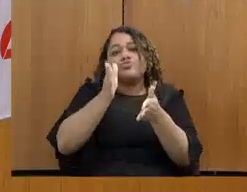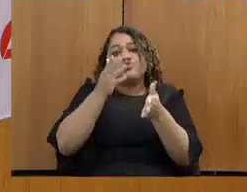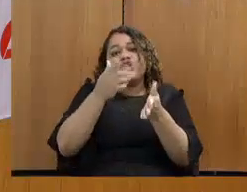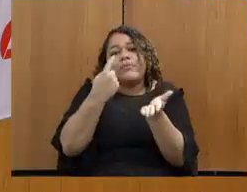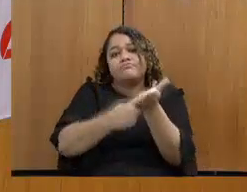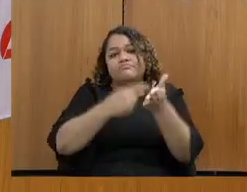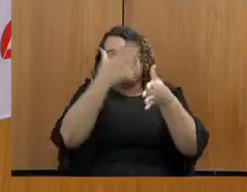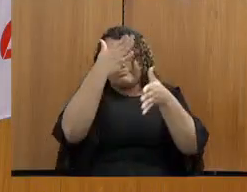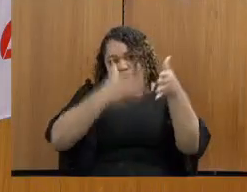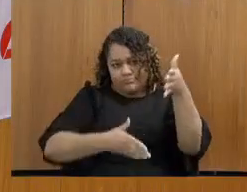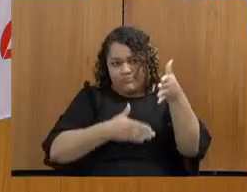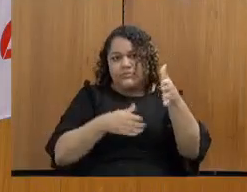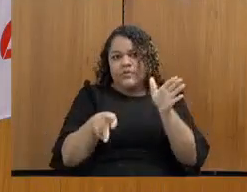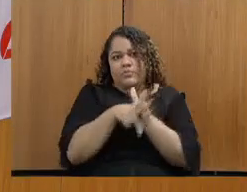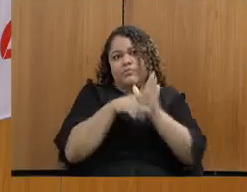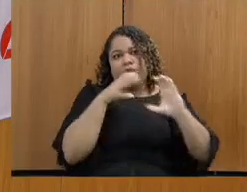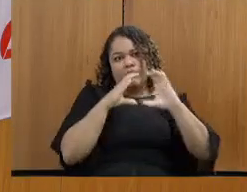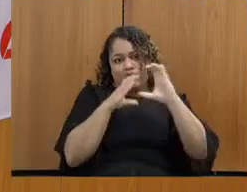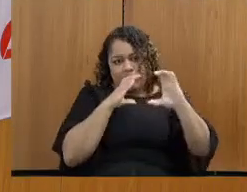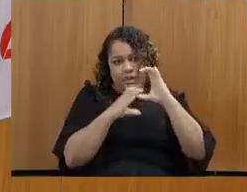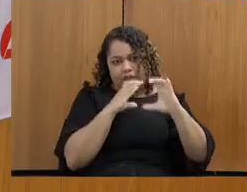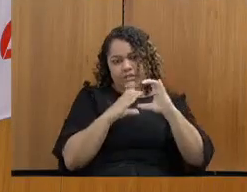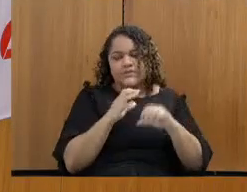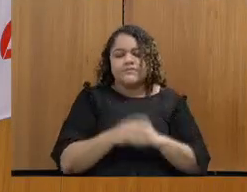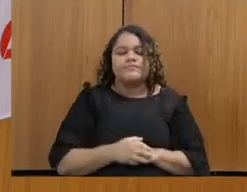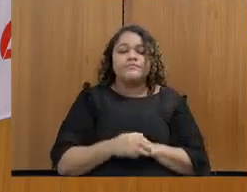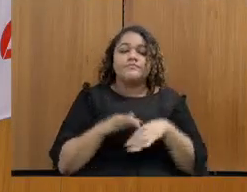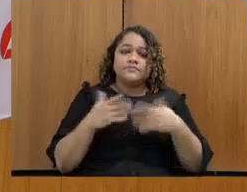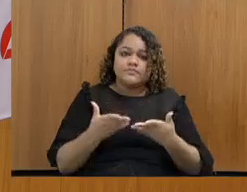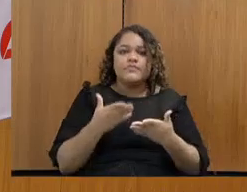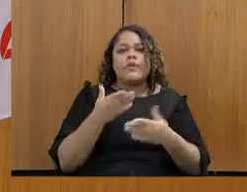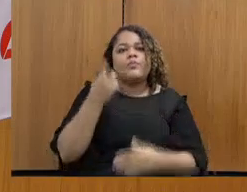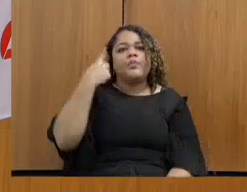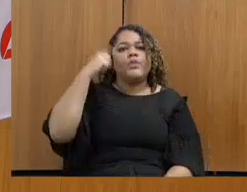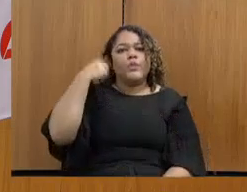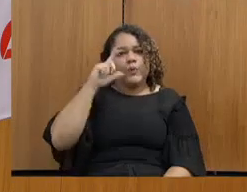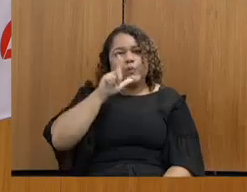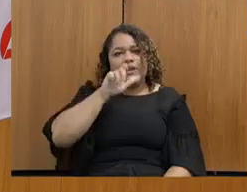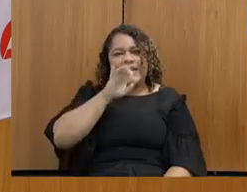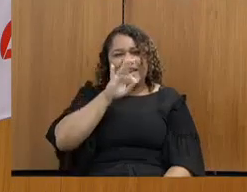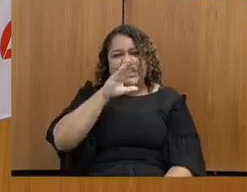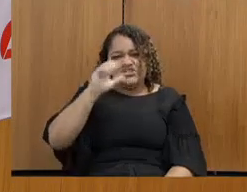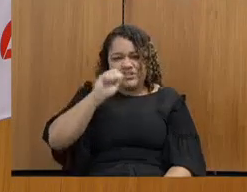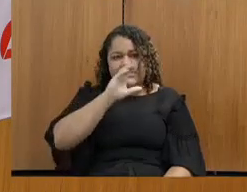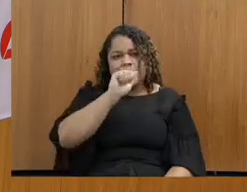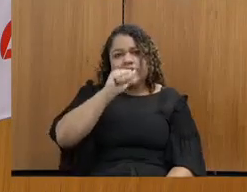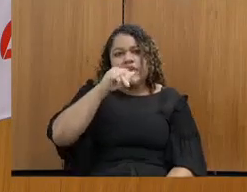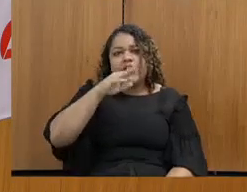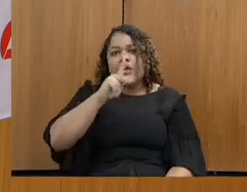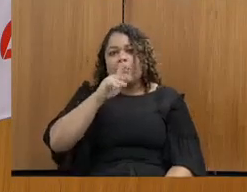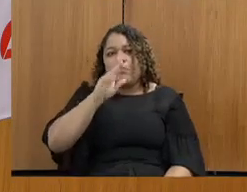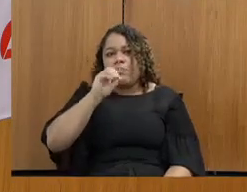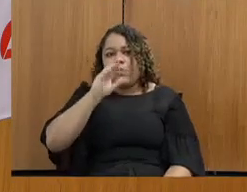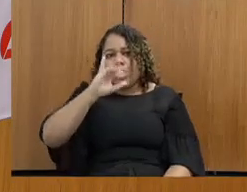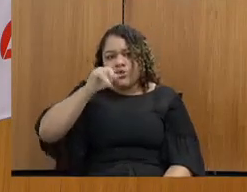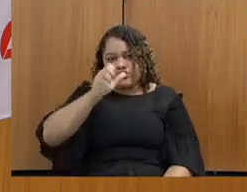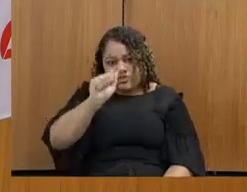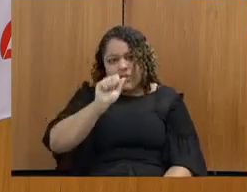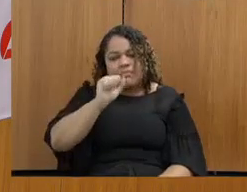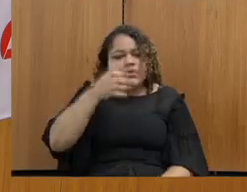então a palavra aí tá aberta aí a doutora Letícia Camboja para seu suas considerações iniciais de até 20 minutos